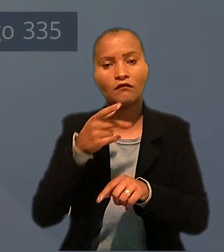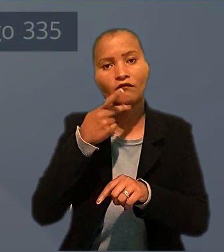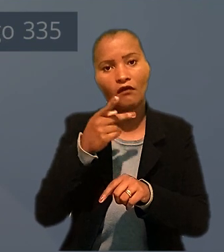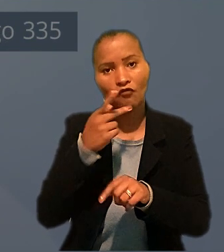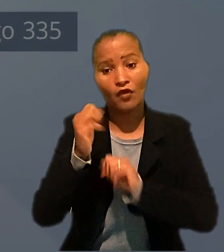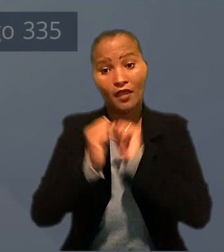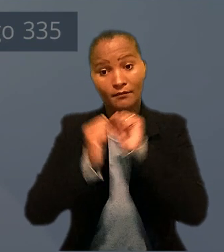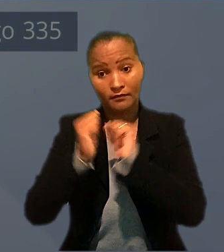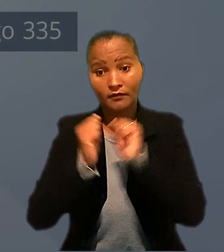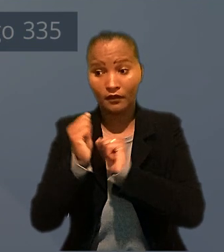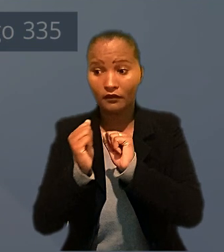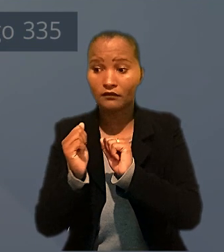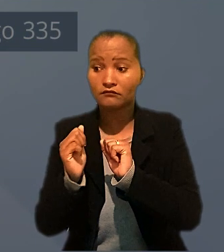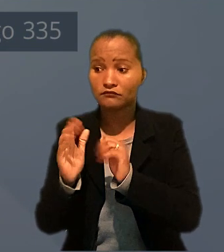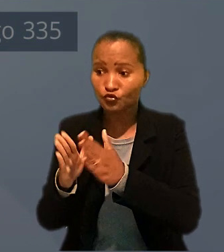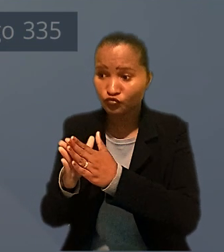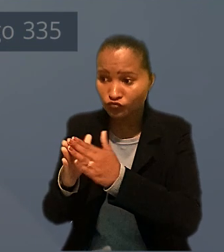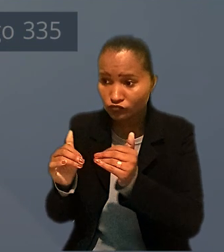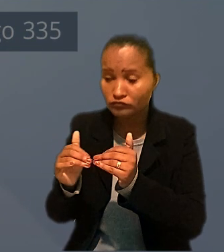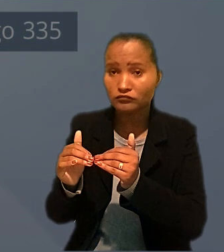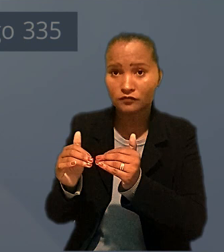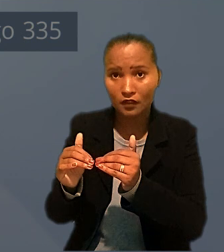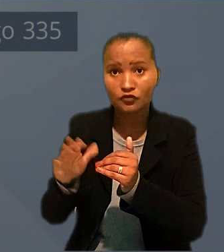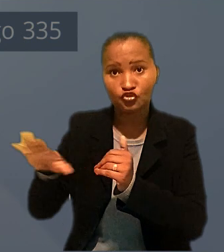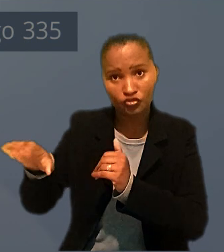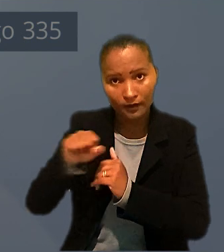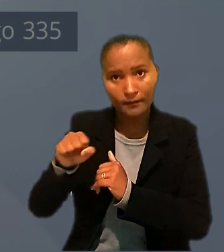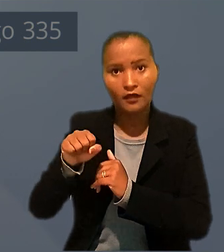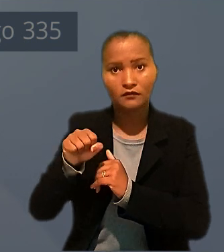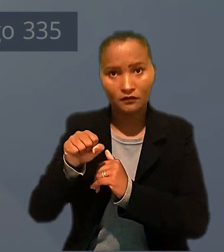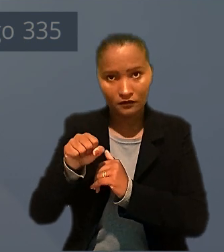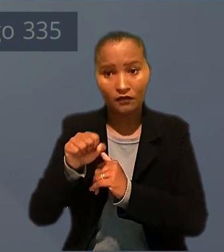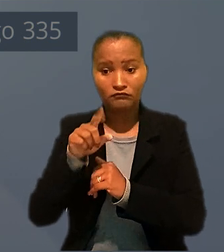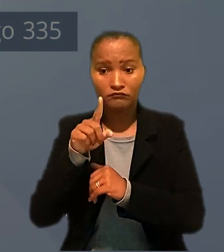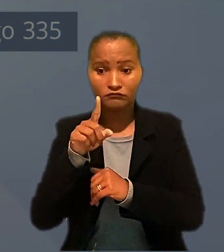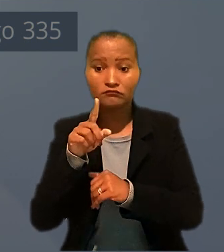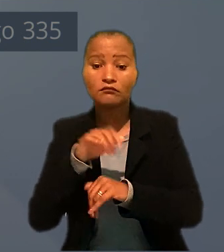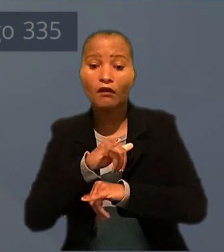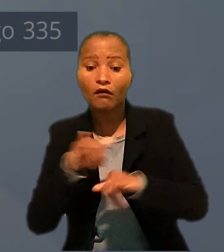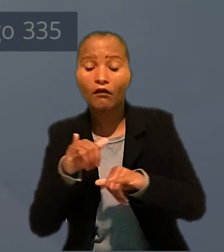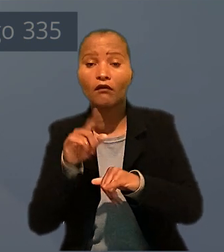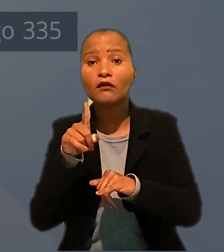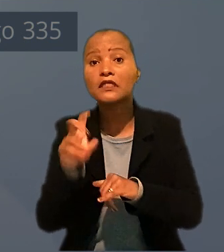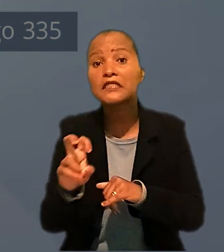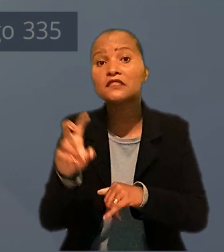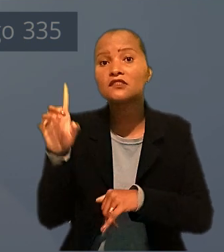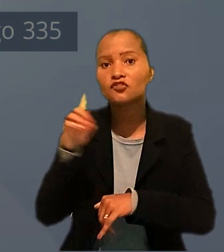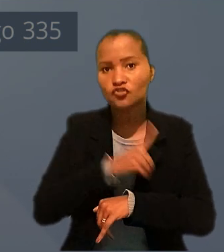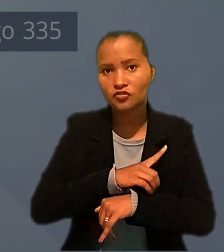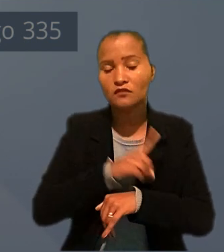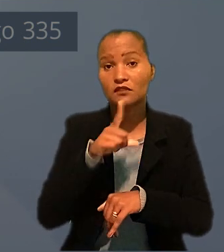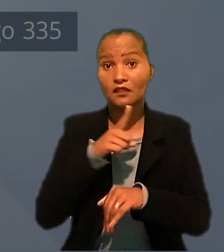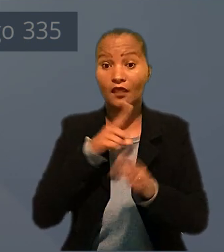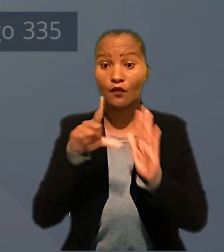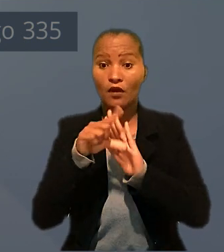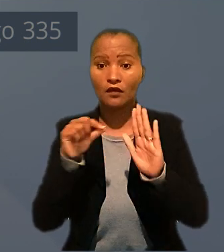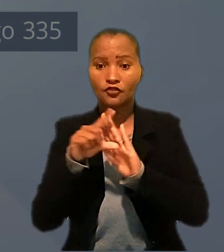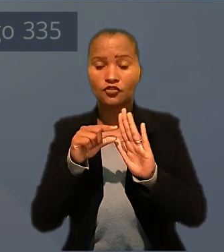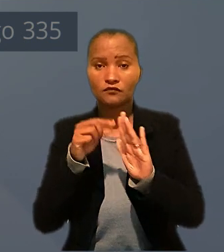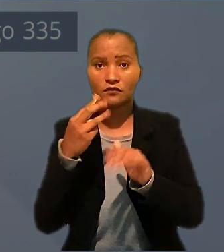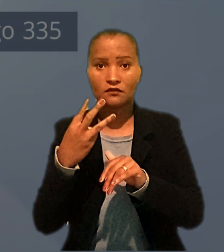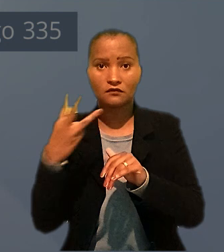empresa, embora regularmente intimada da aplicação excepcional do prazo para a contestação de 15 dias, previsto no